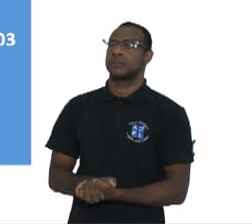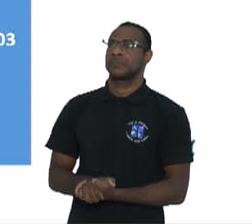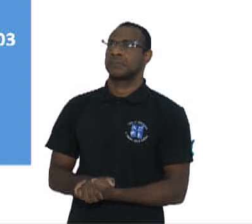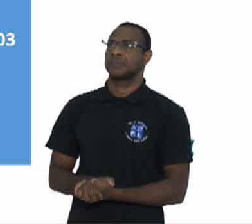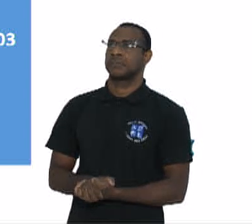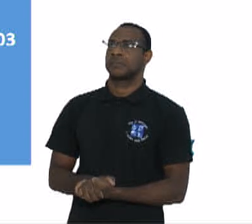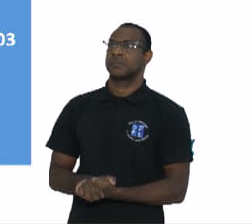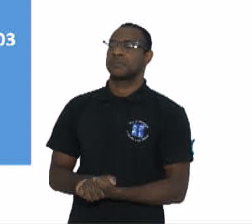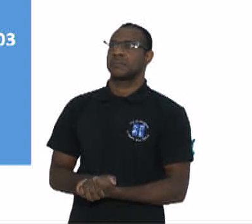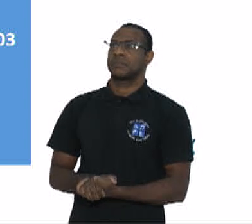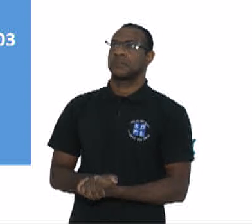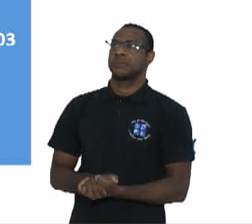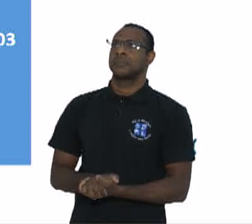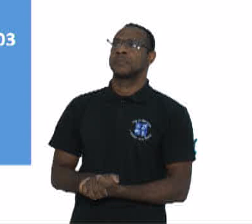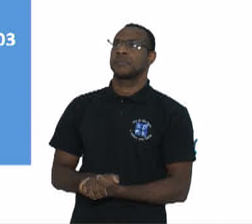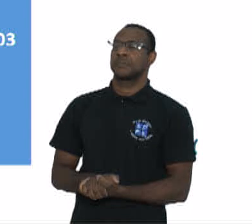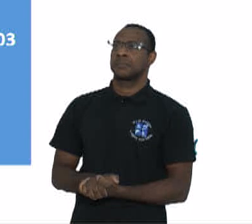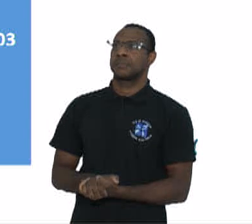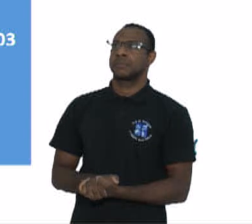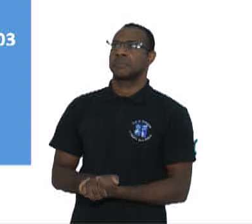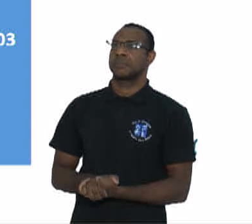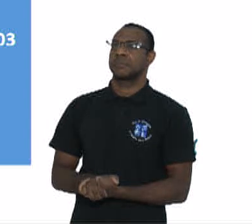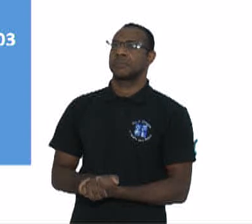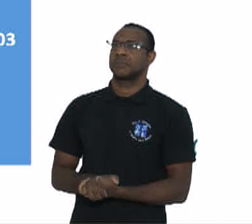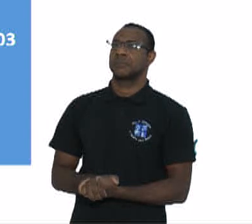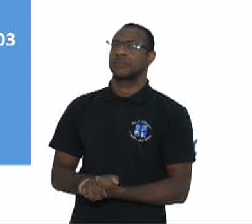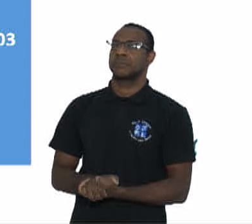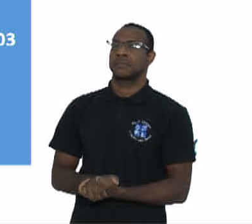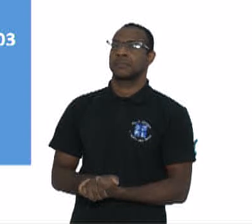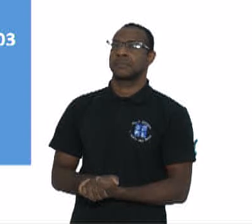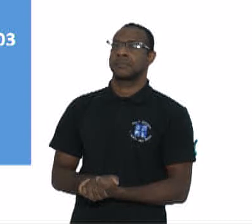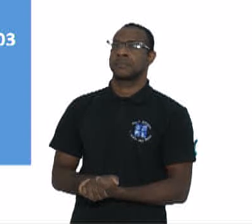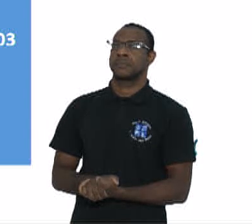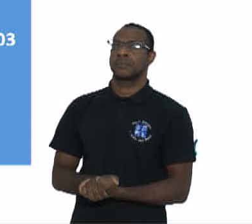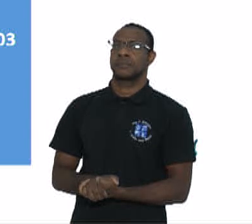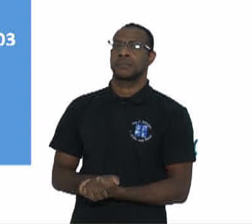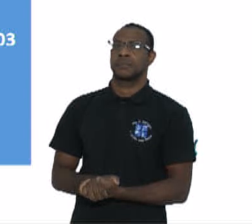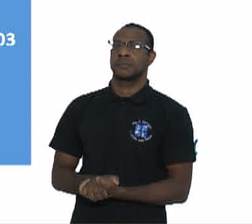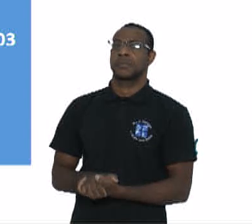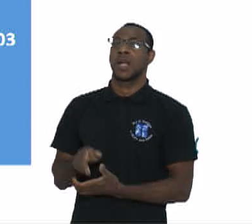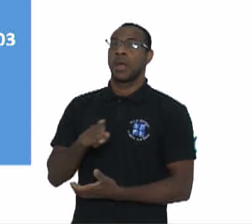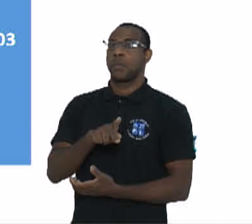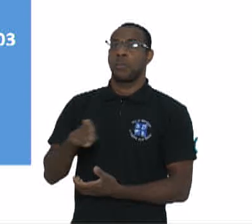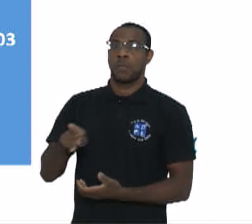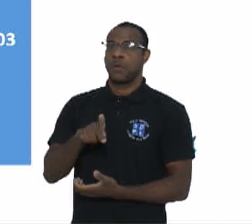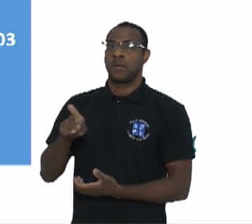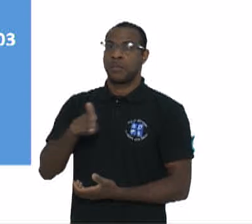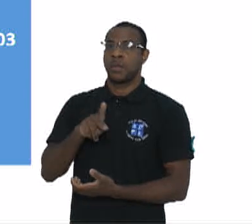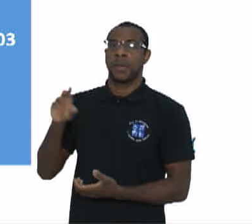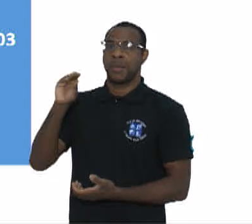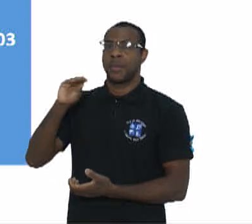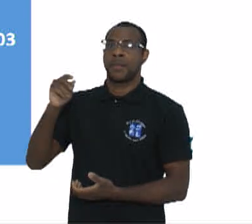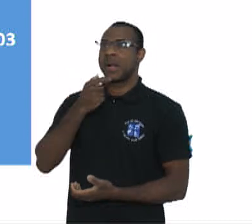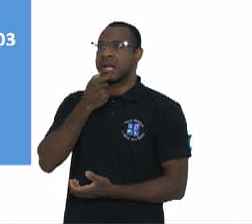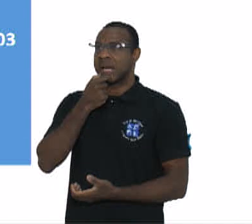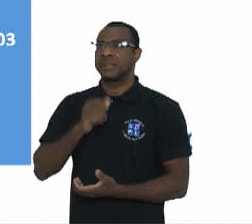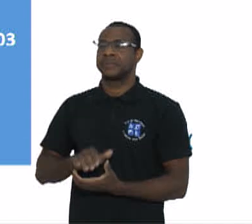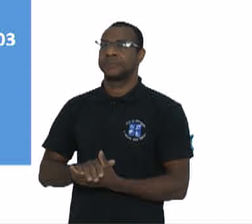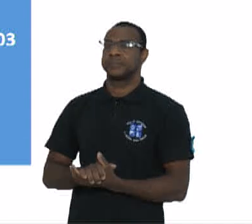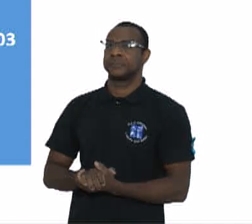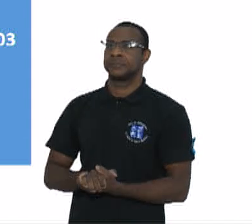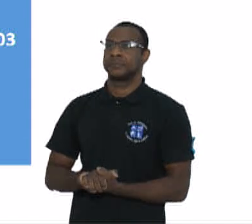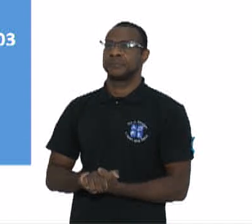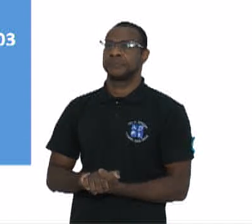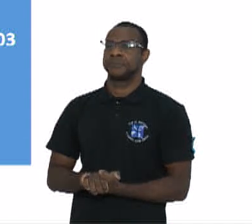Finally, I went shopping yesterday and I bought a nice present. I hope you like it. See you when I get home.